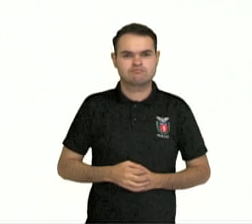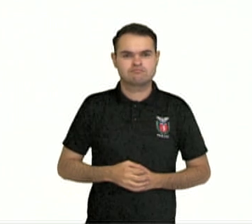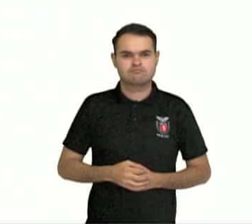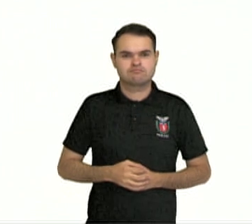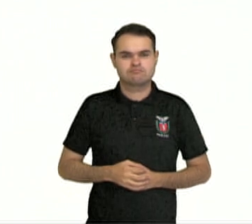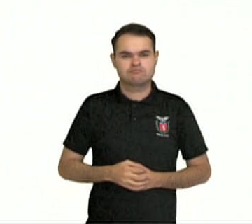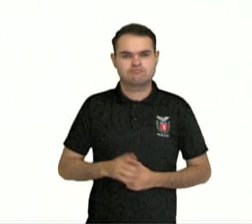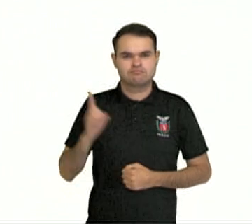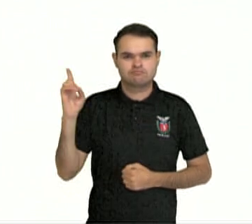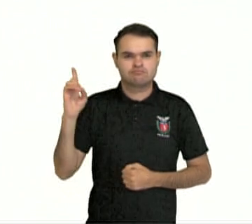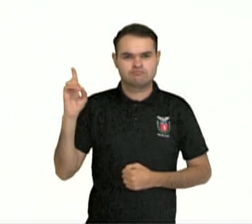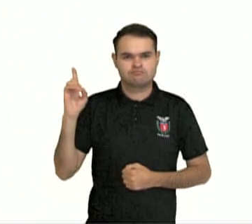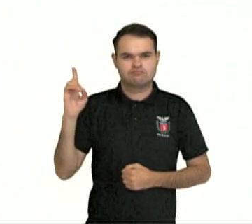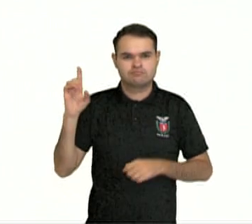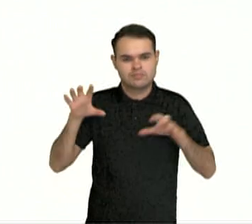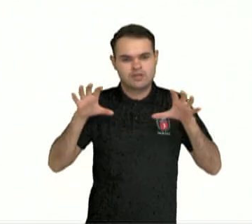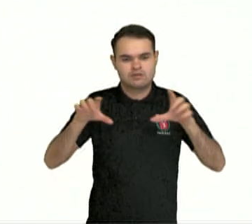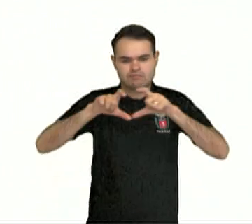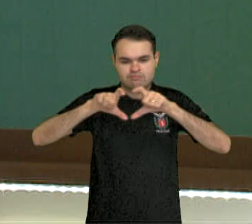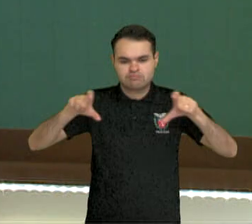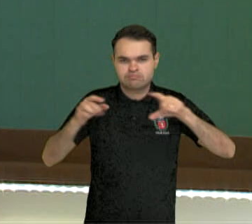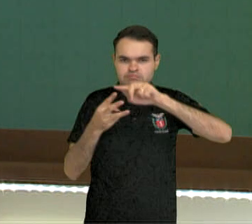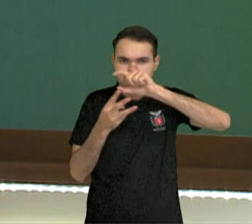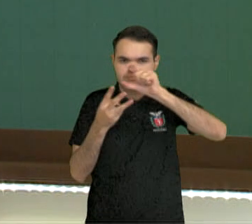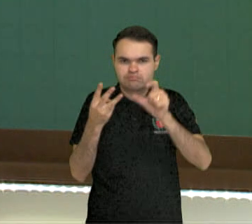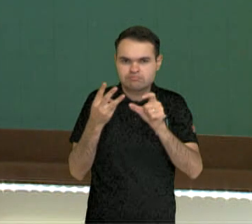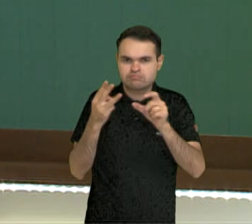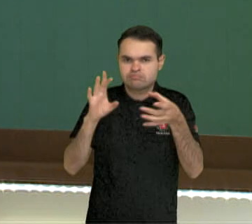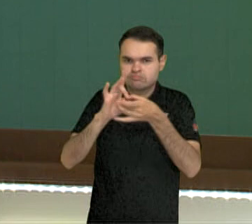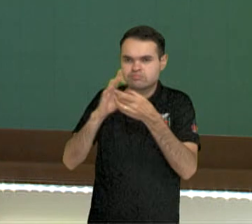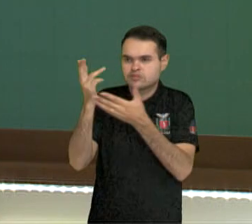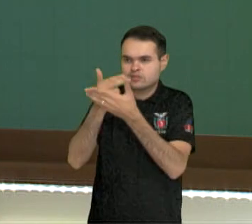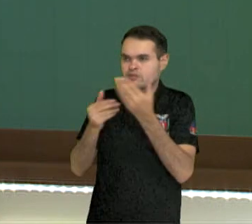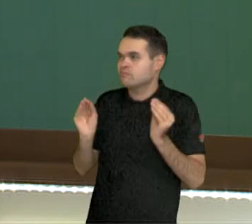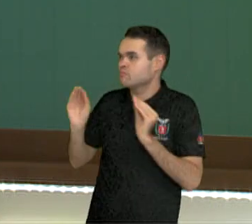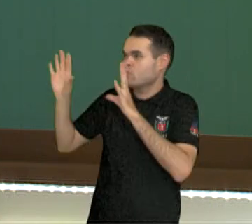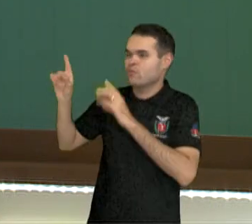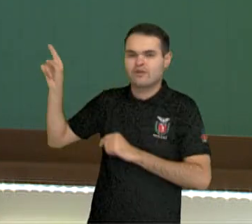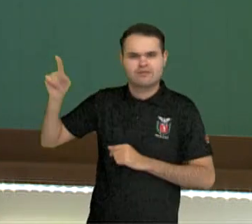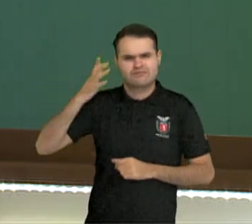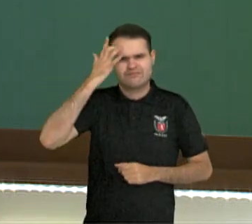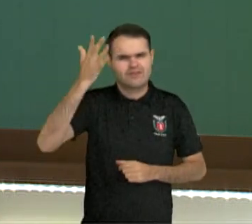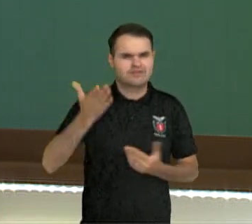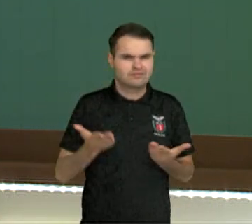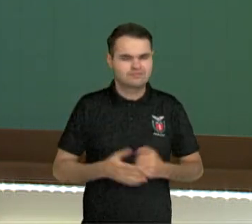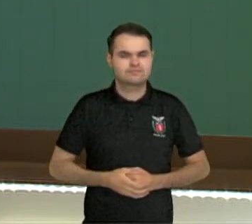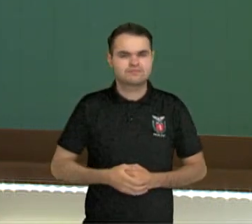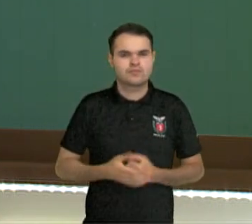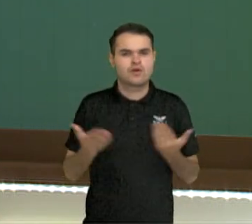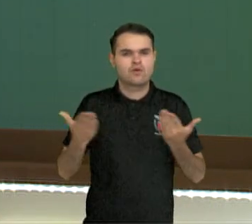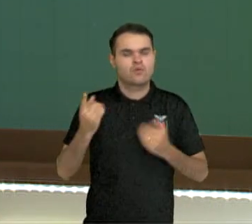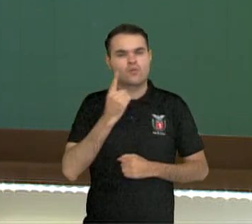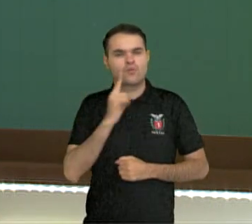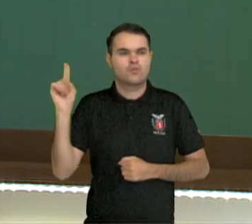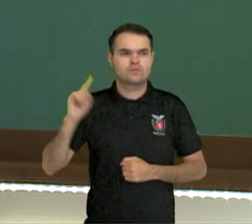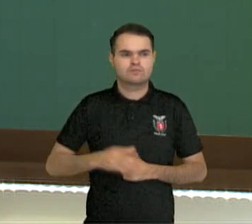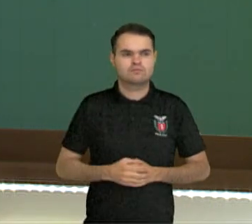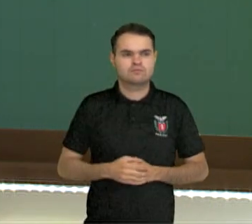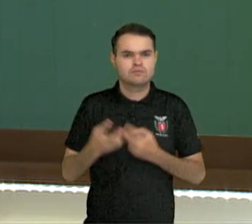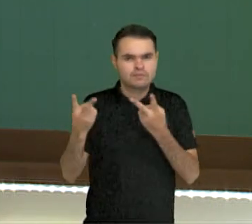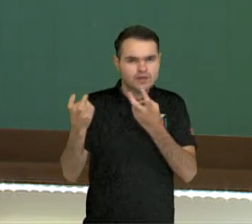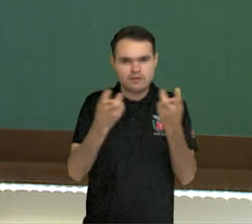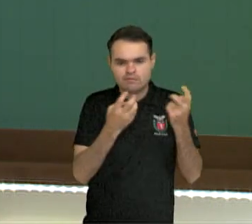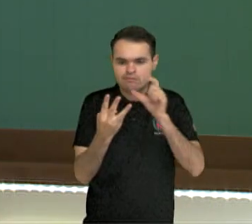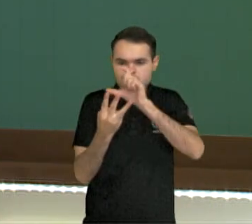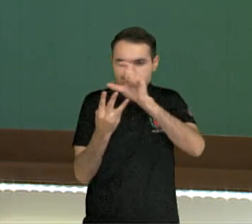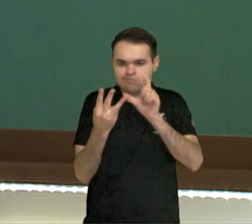de lado 4 e A. Ficou legal, né? Ficou bem fácil de fazer esse. E vamos para o último. Verifique se a